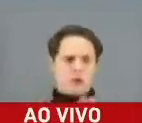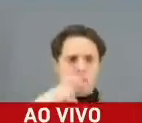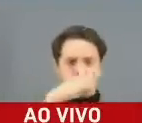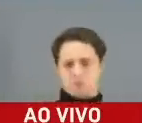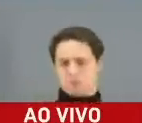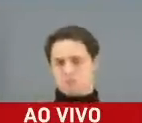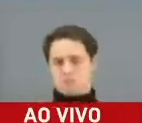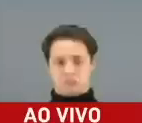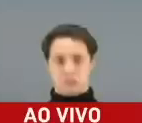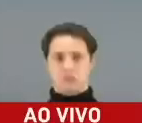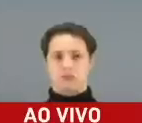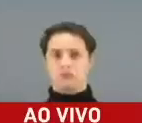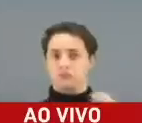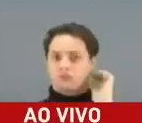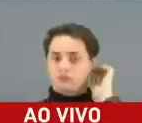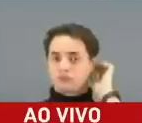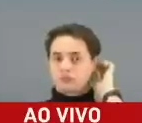porque